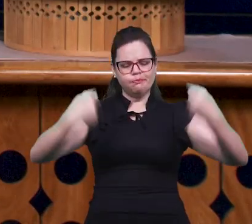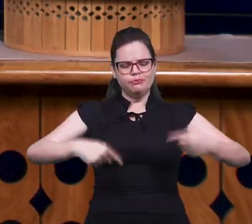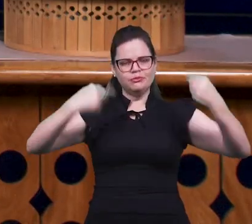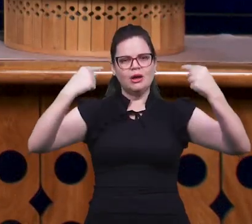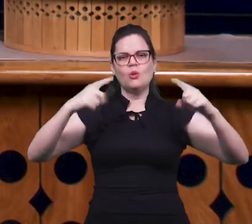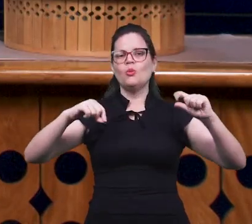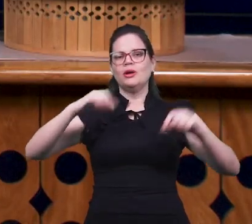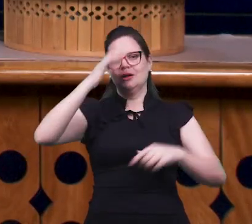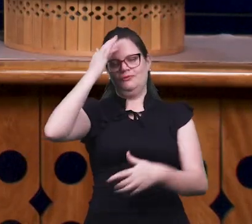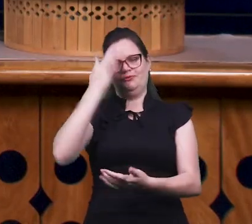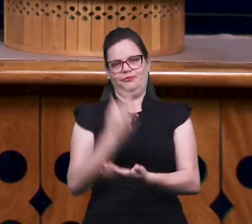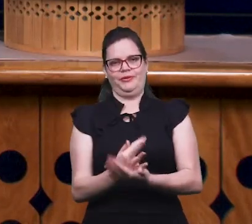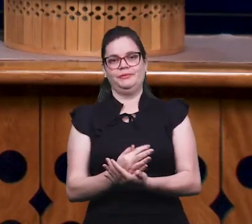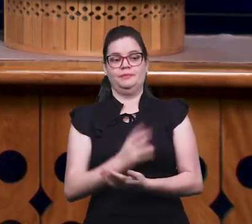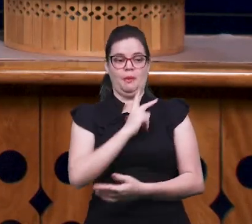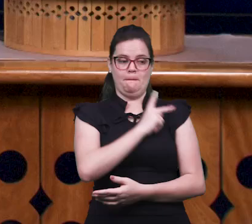isso.